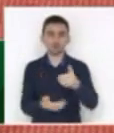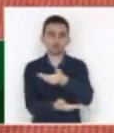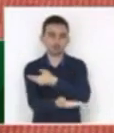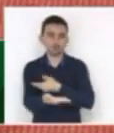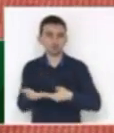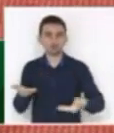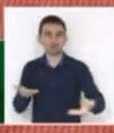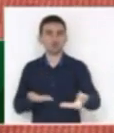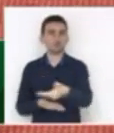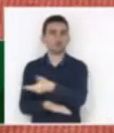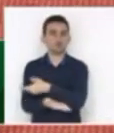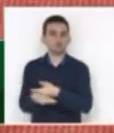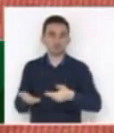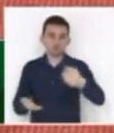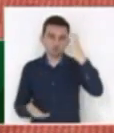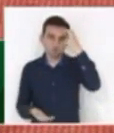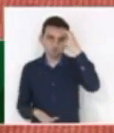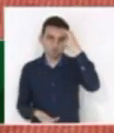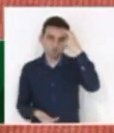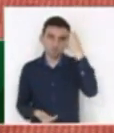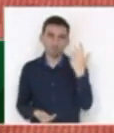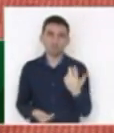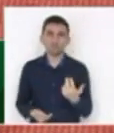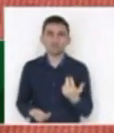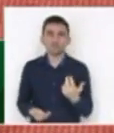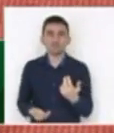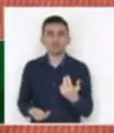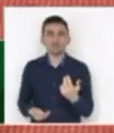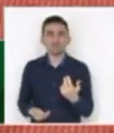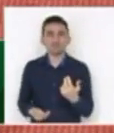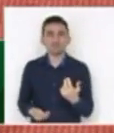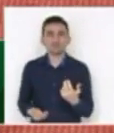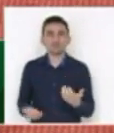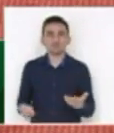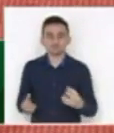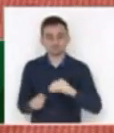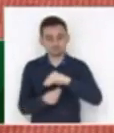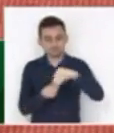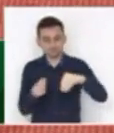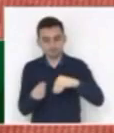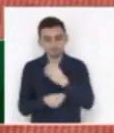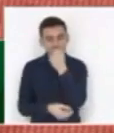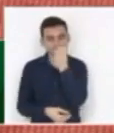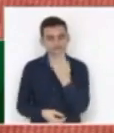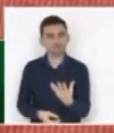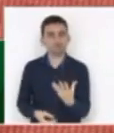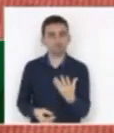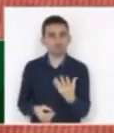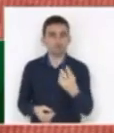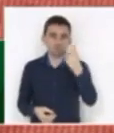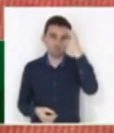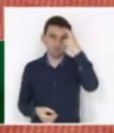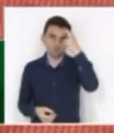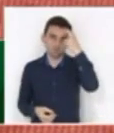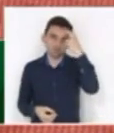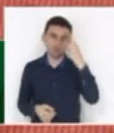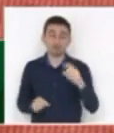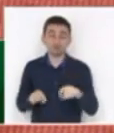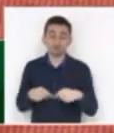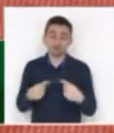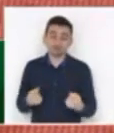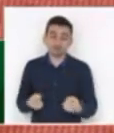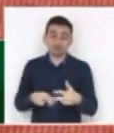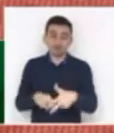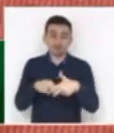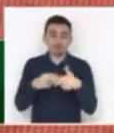costumes daqueles que lá estavam e fazendo uma grande miscigenação boa dessa cultura. E por isso quero convidar